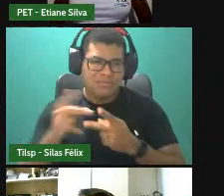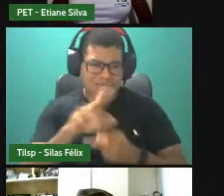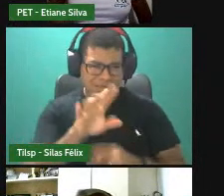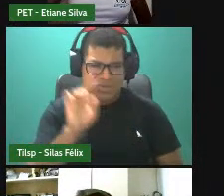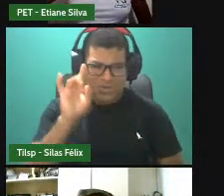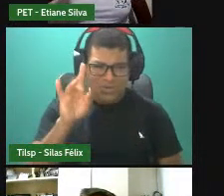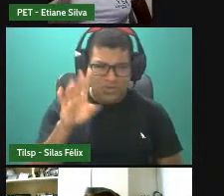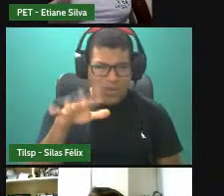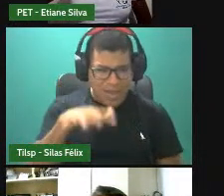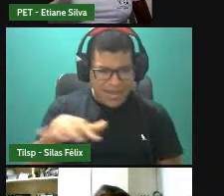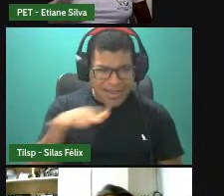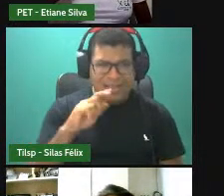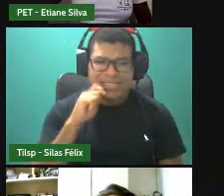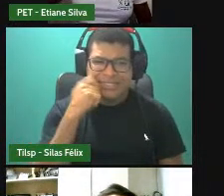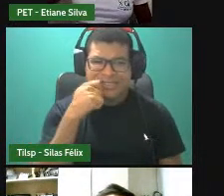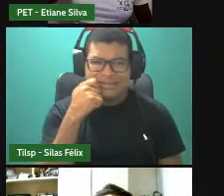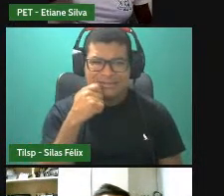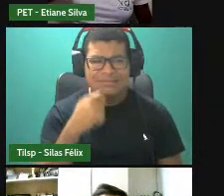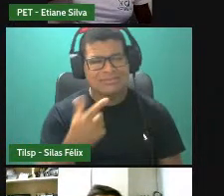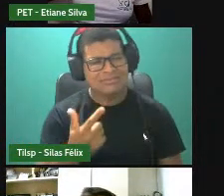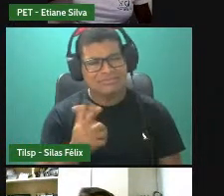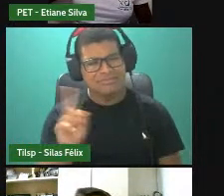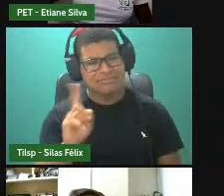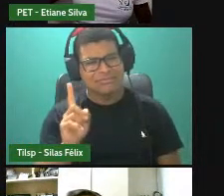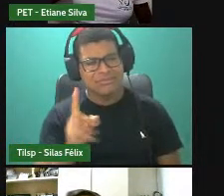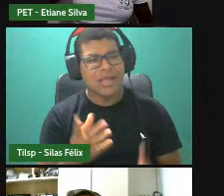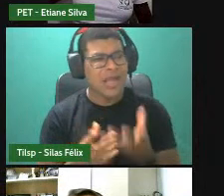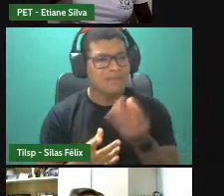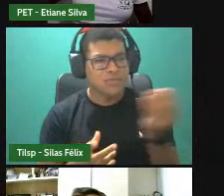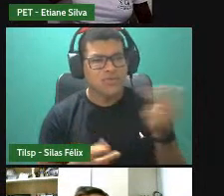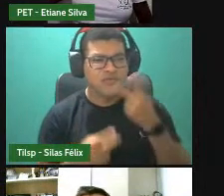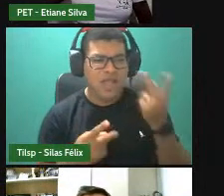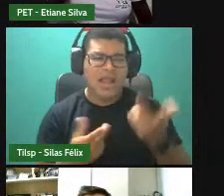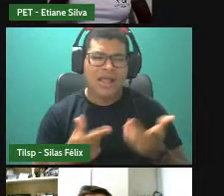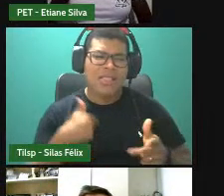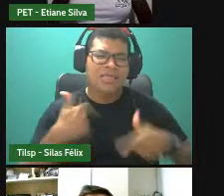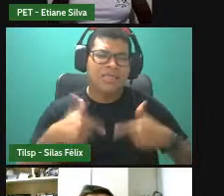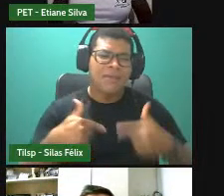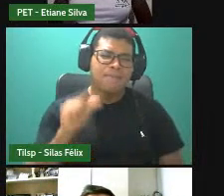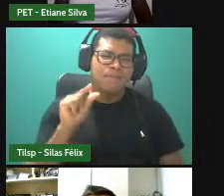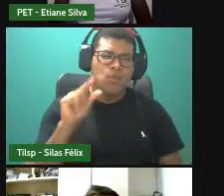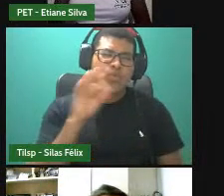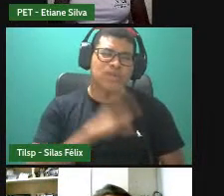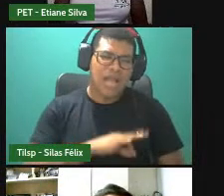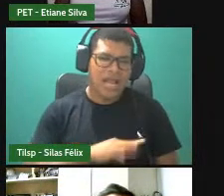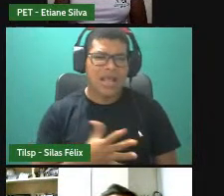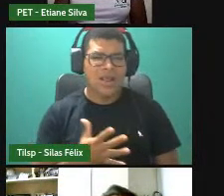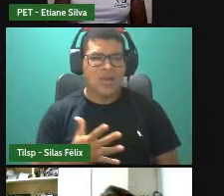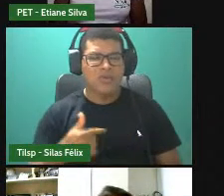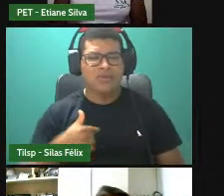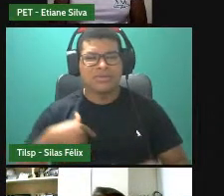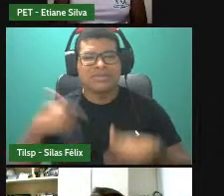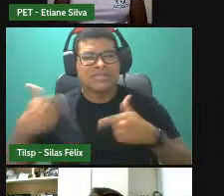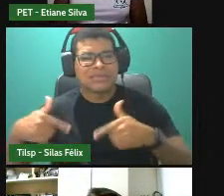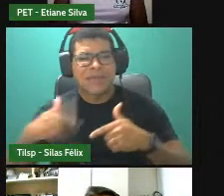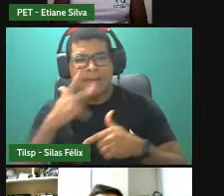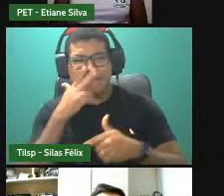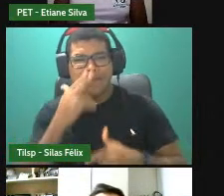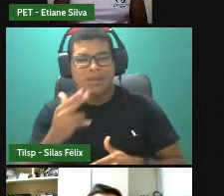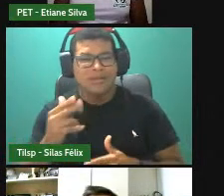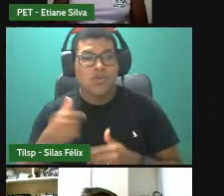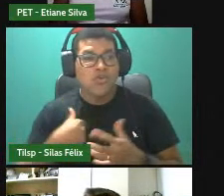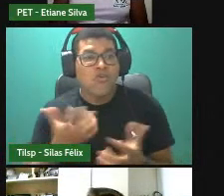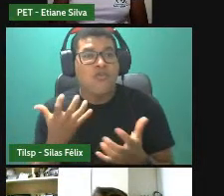mundo fala que ganha pouco, que o trabalho não dá dinheiro, que a carreira não traz aquele retorno